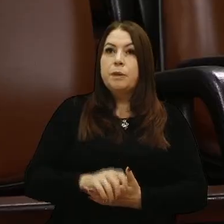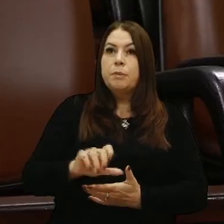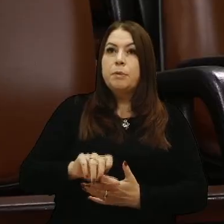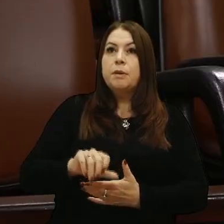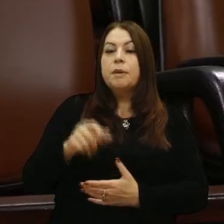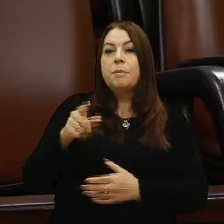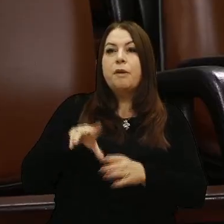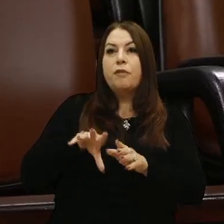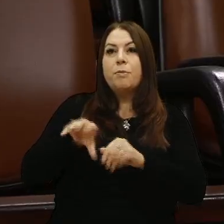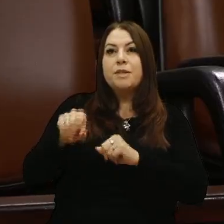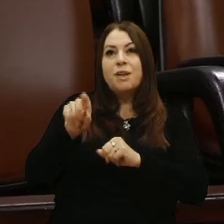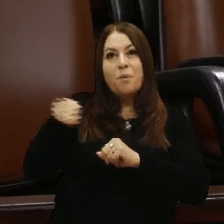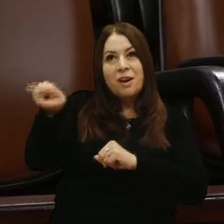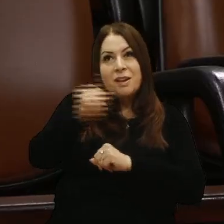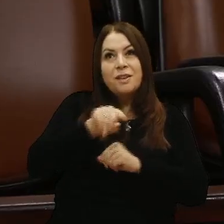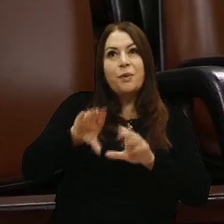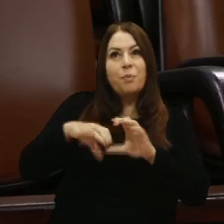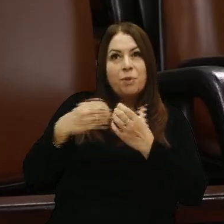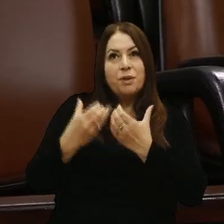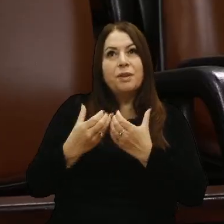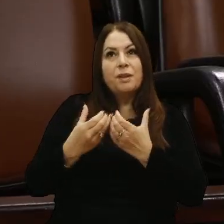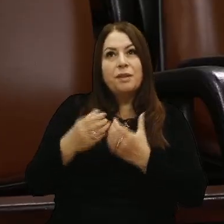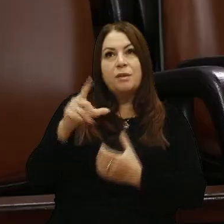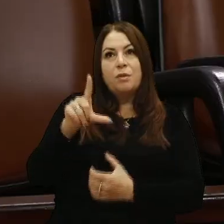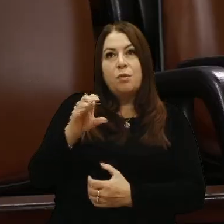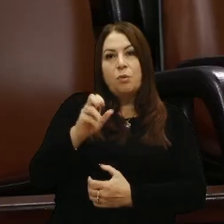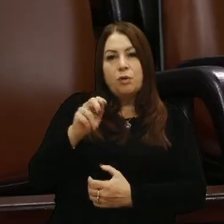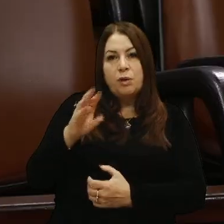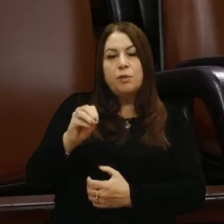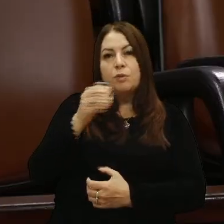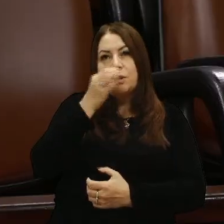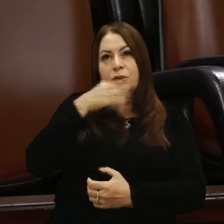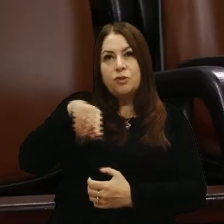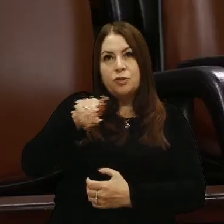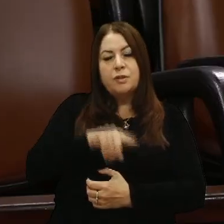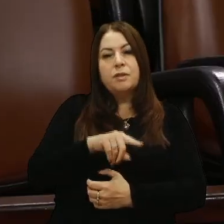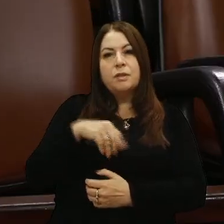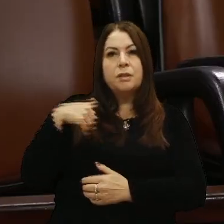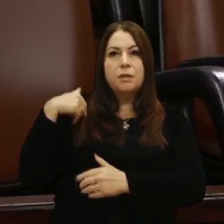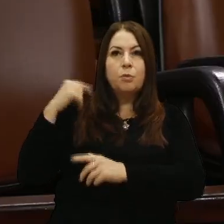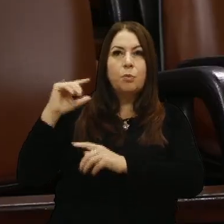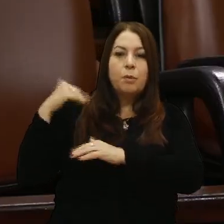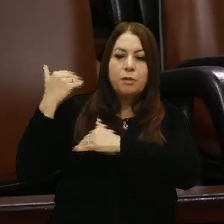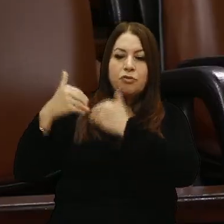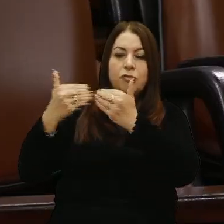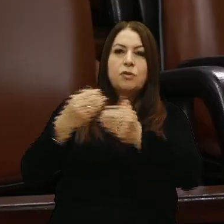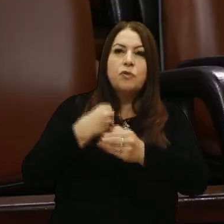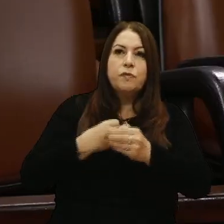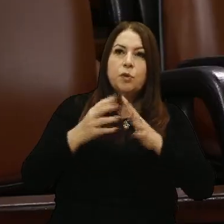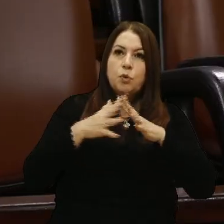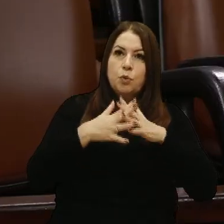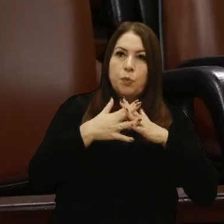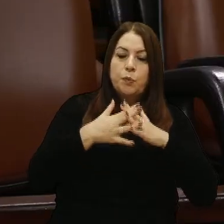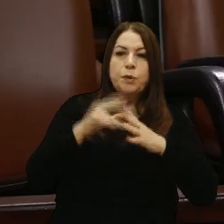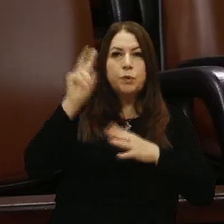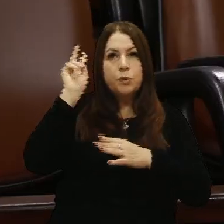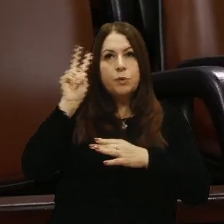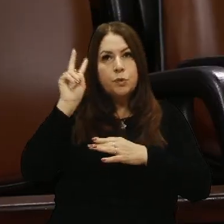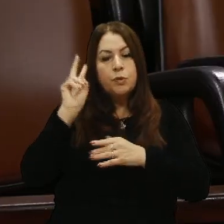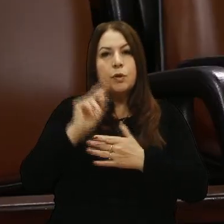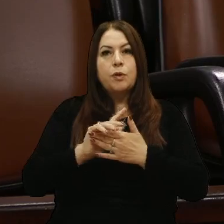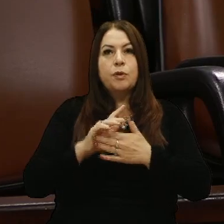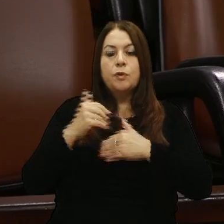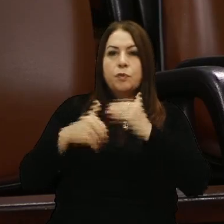na formação da comunidade de Loreto, em Caxias do Sul, cuja trajetória de vida se confunde com a história